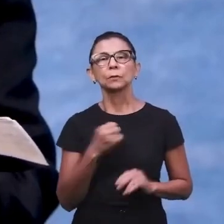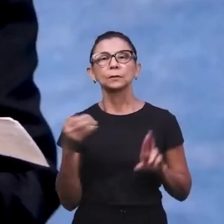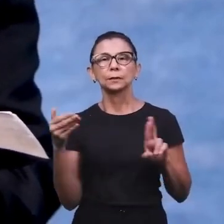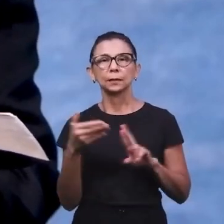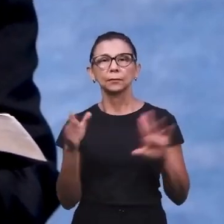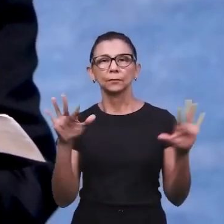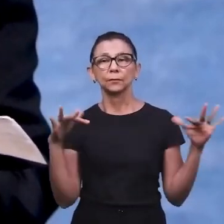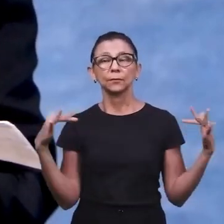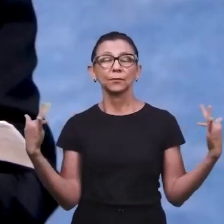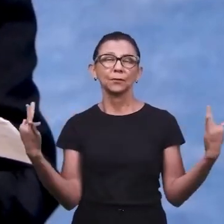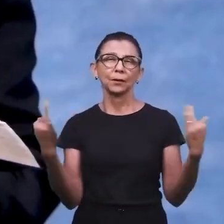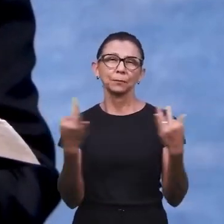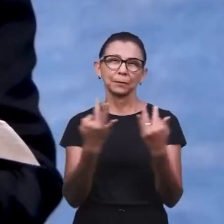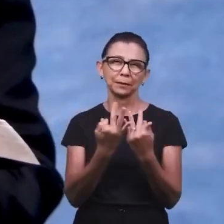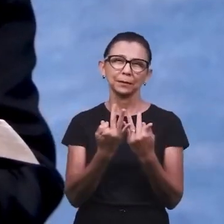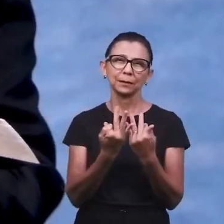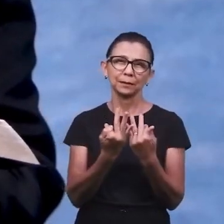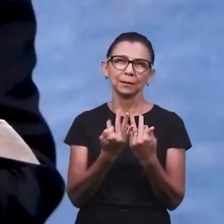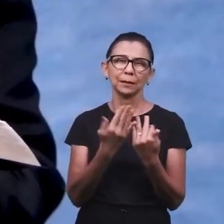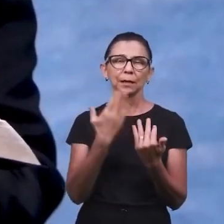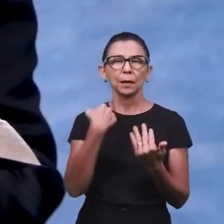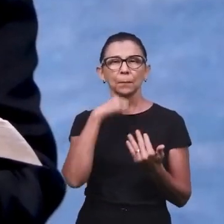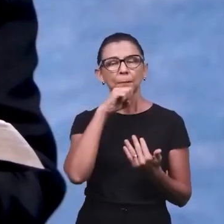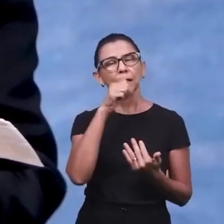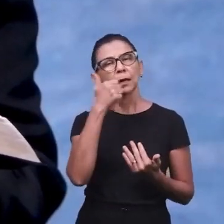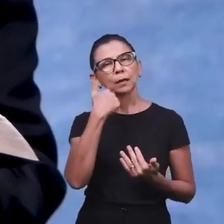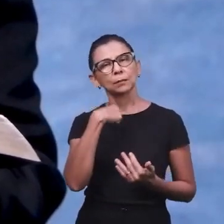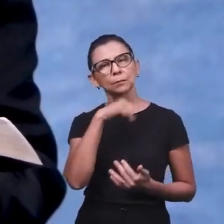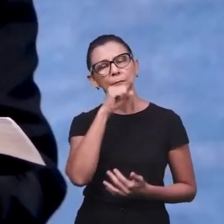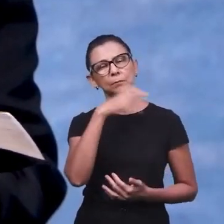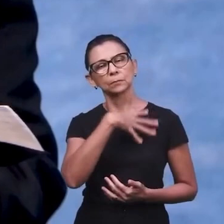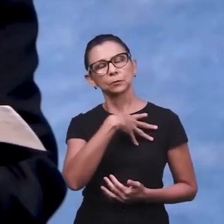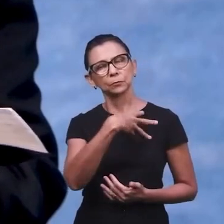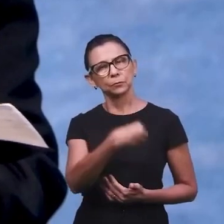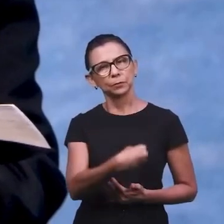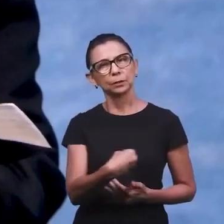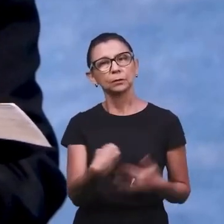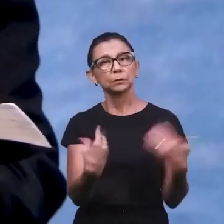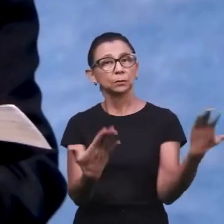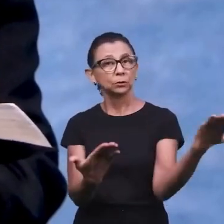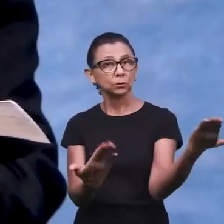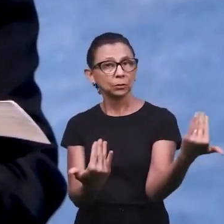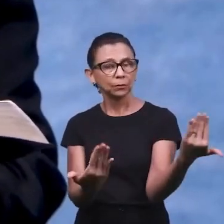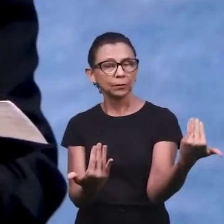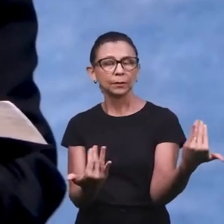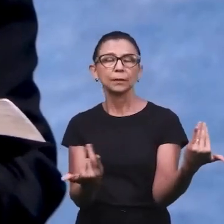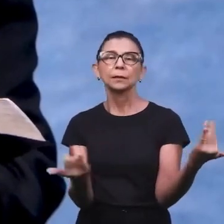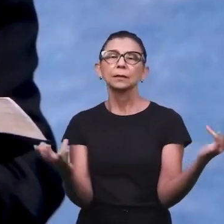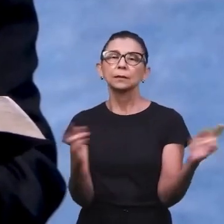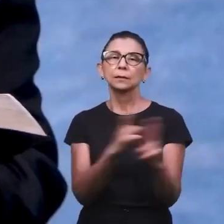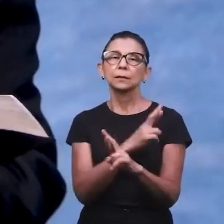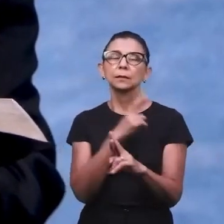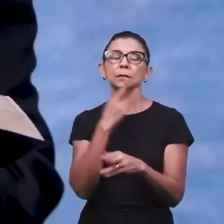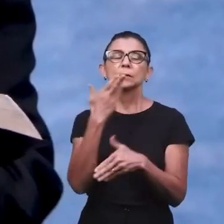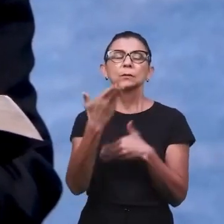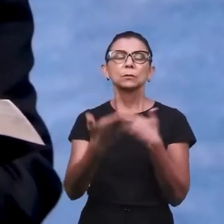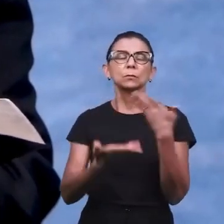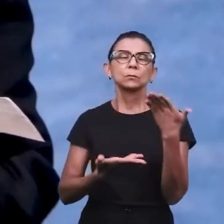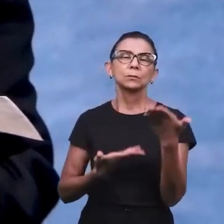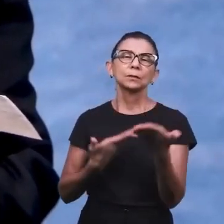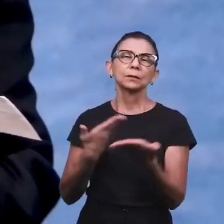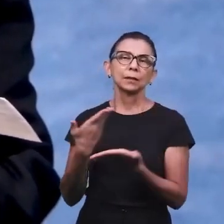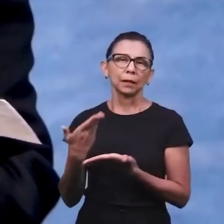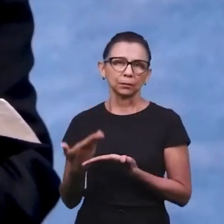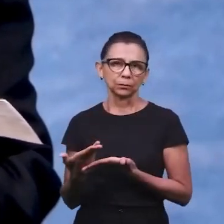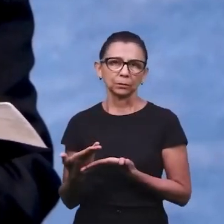pais os filhos e também os jovens então isso está relacionado portanto há um cuidado extraordinário que o